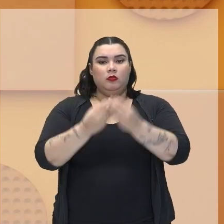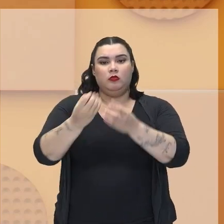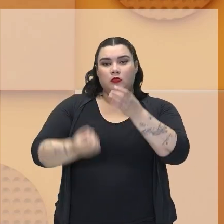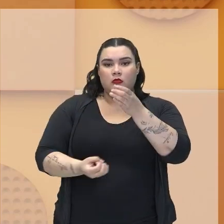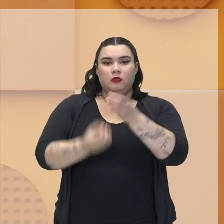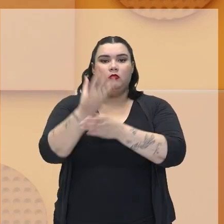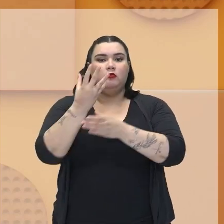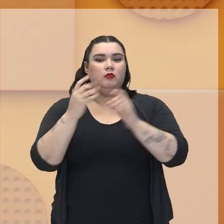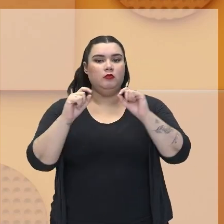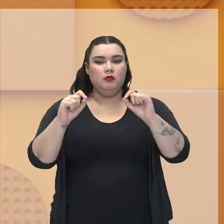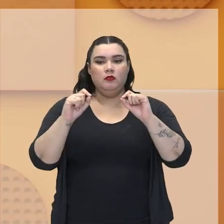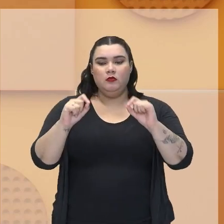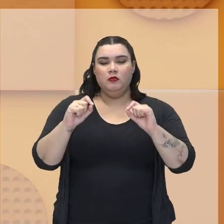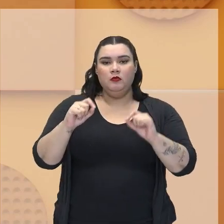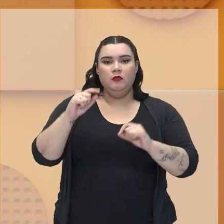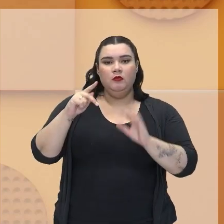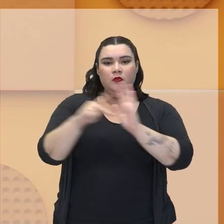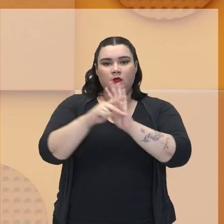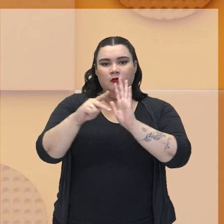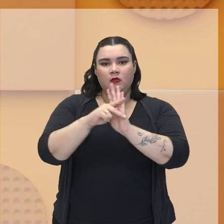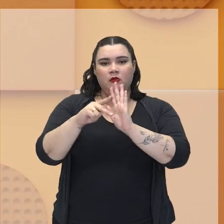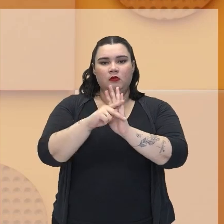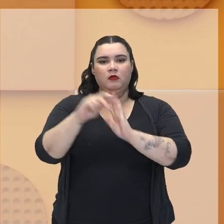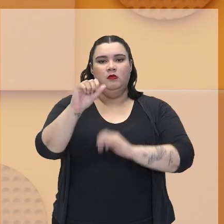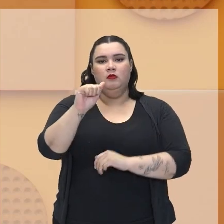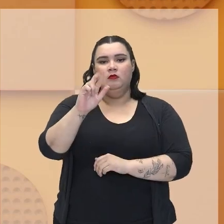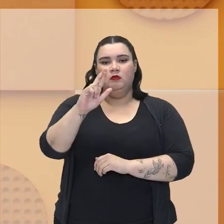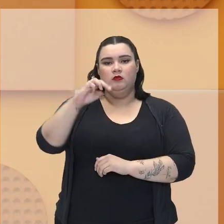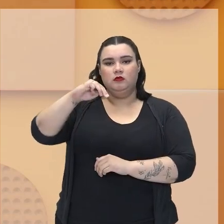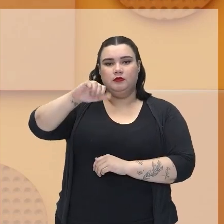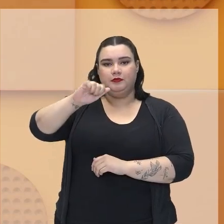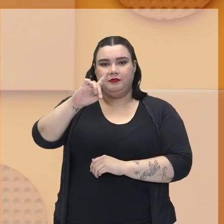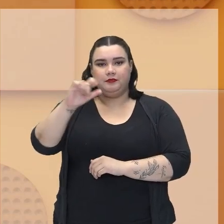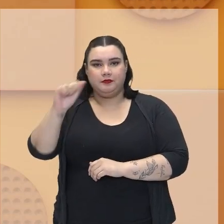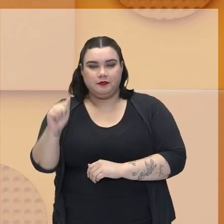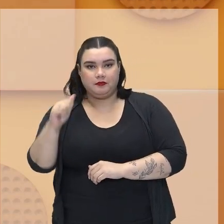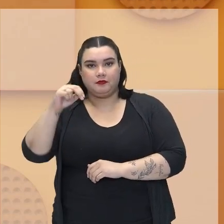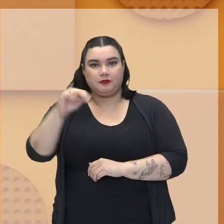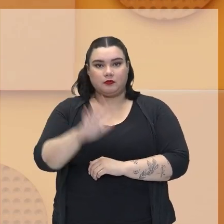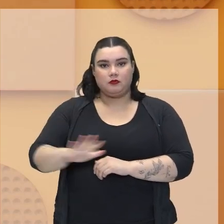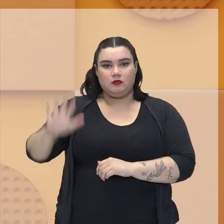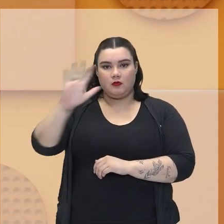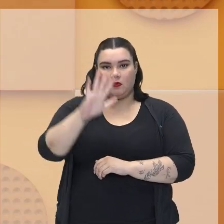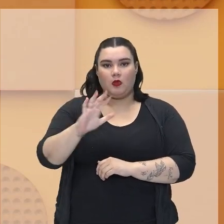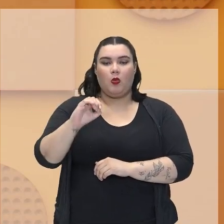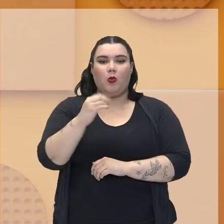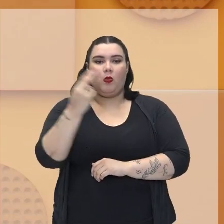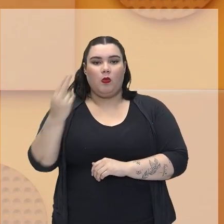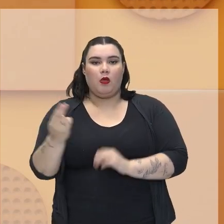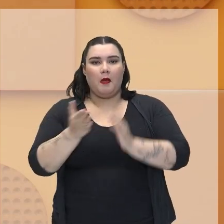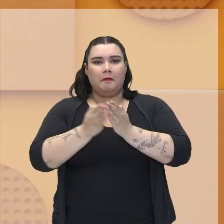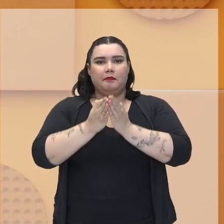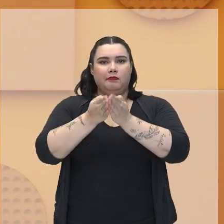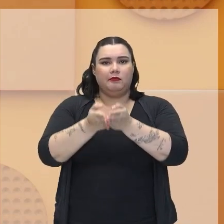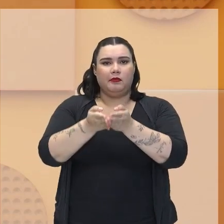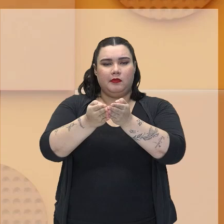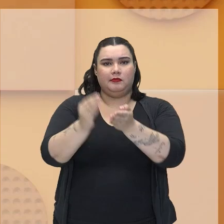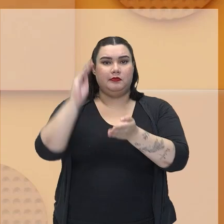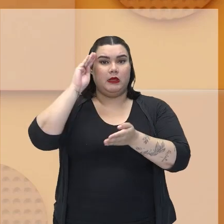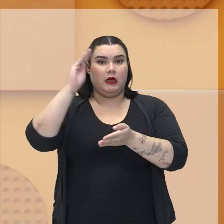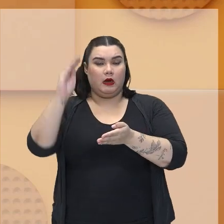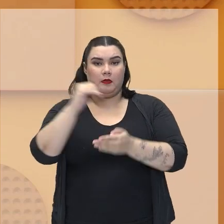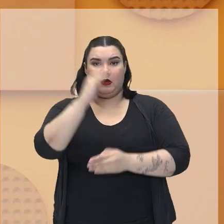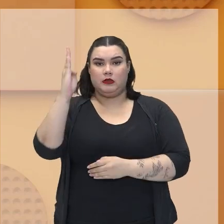a ser a Armada Nacional ou a Marinha Brasileira, ou basicamente a Batalha Naval do